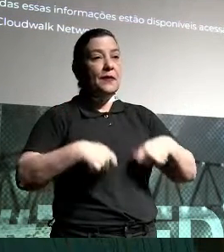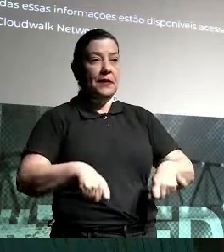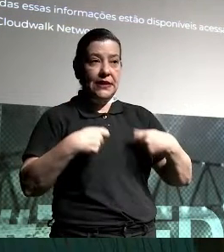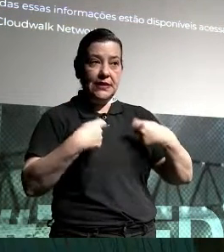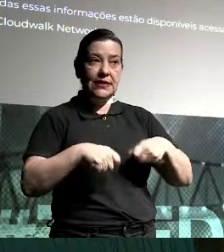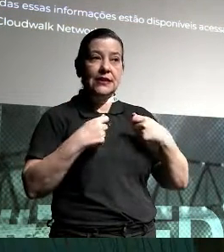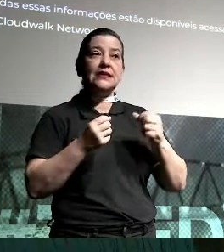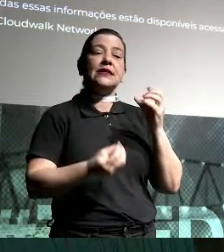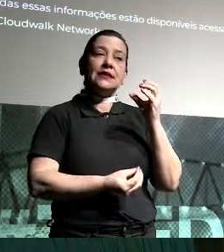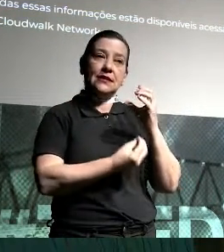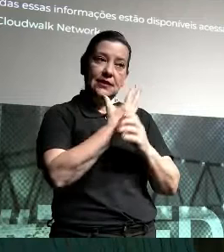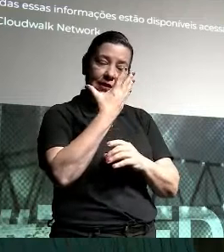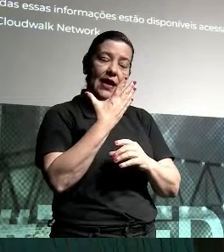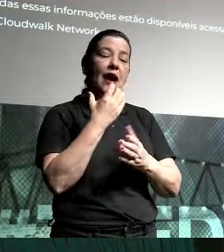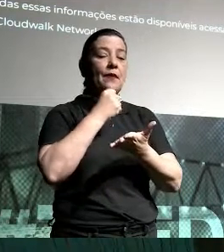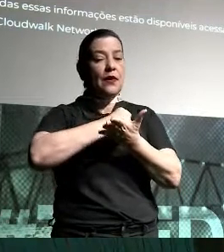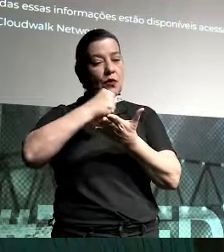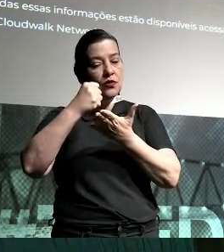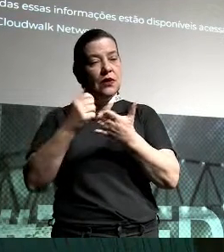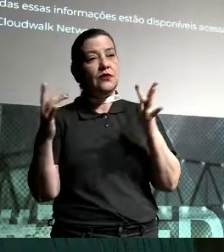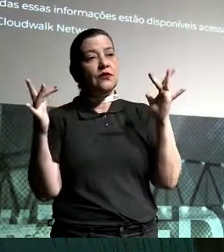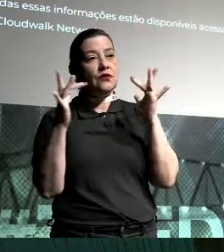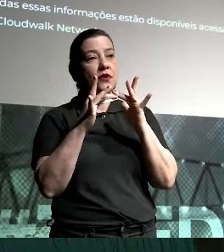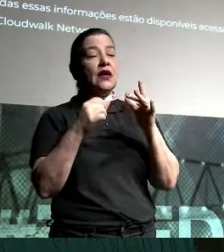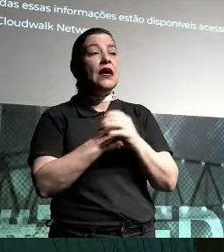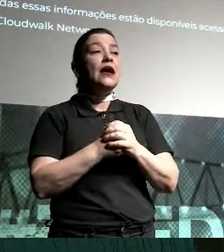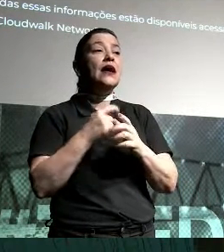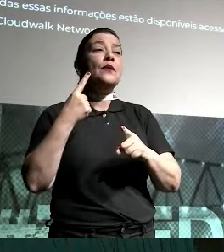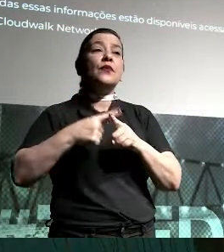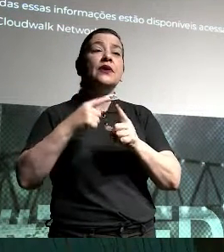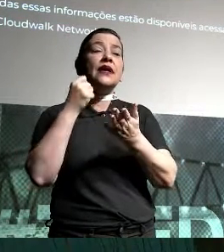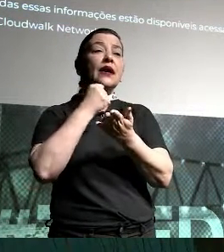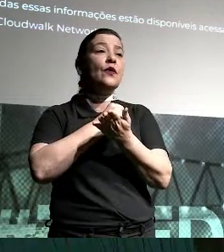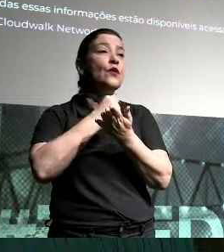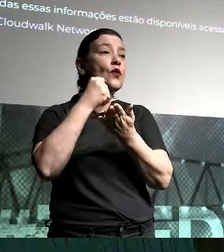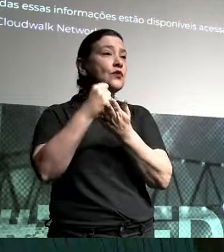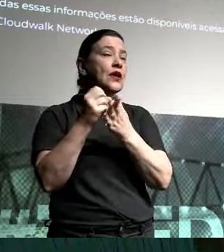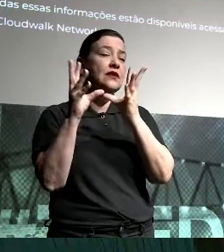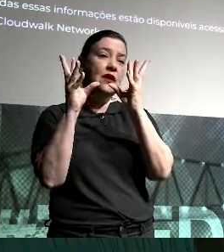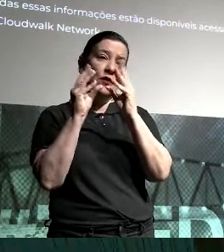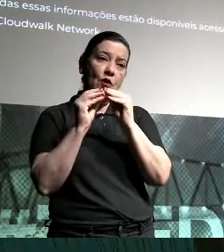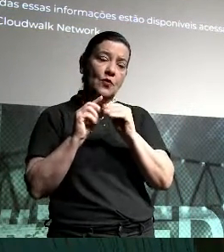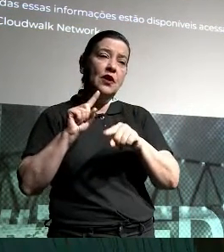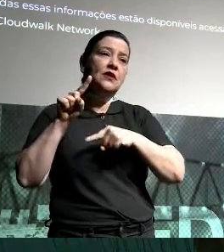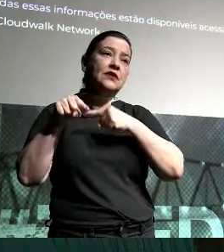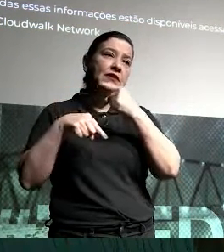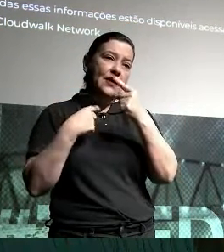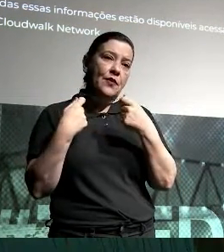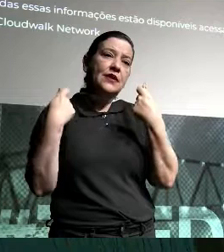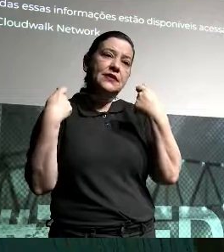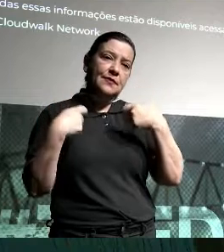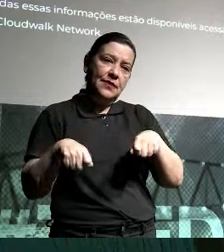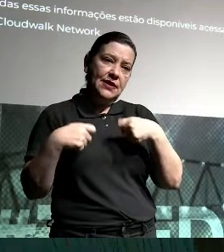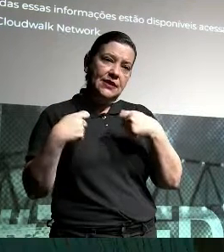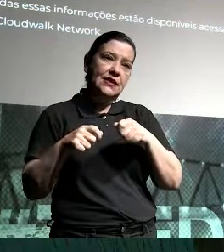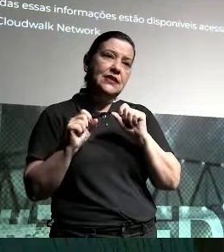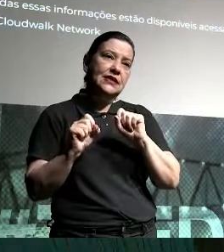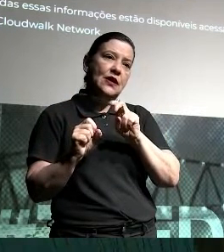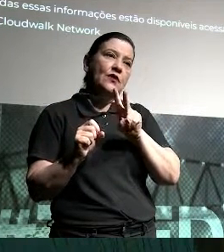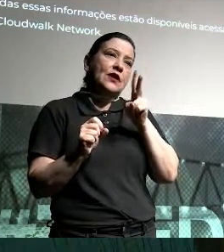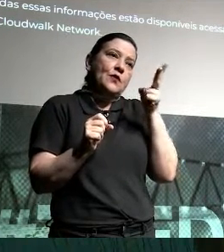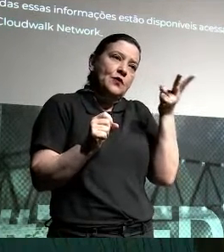com o contrato de fato, porque o contrato ele é compilado e depois depois você faz o deploy na